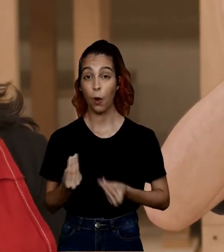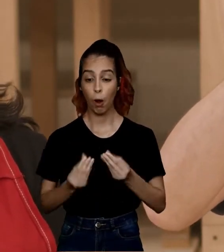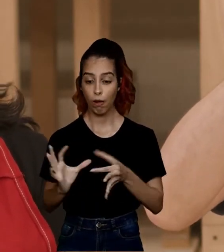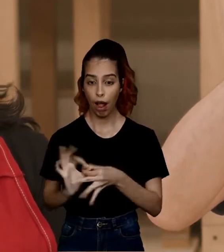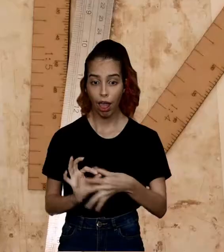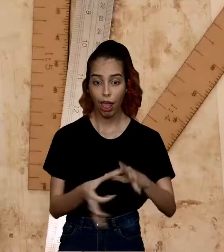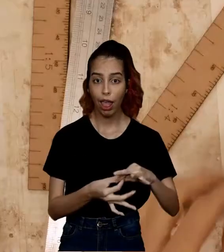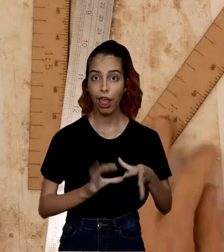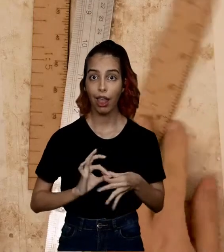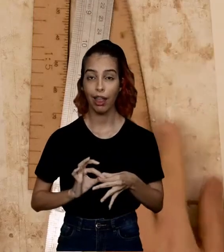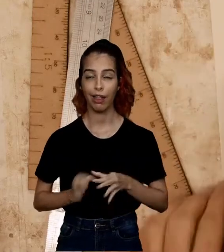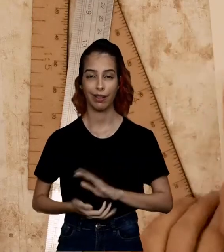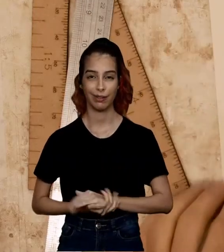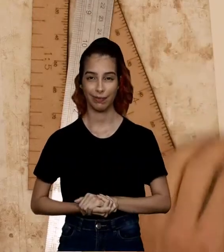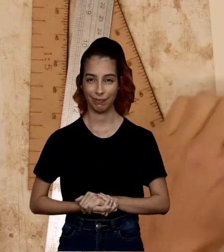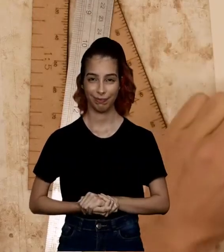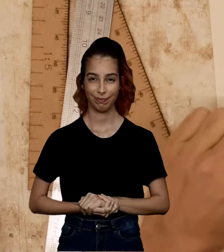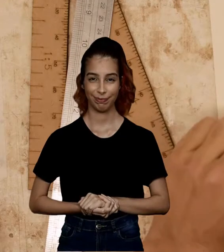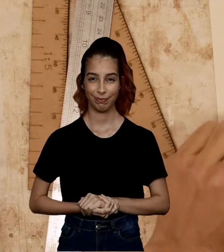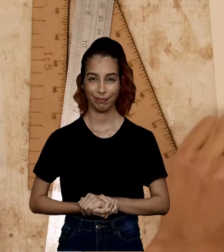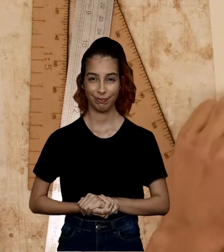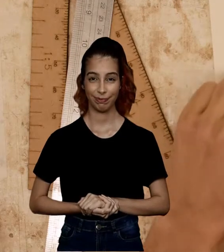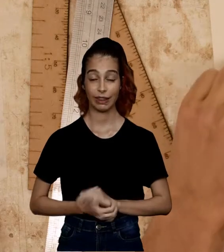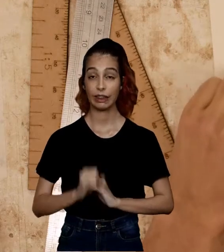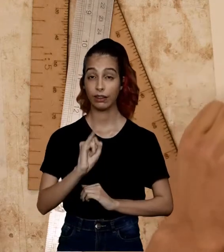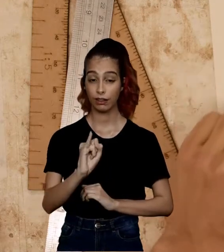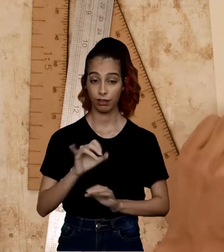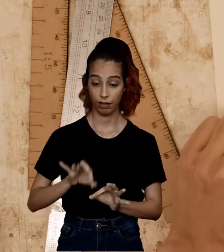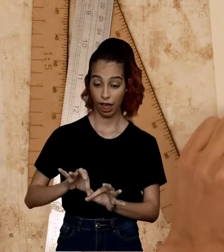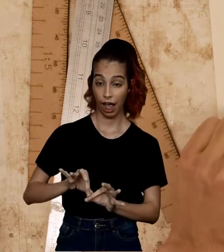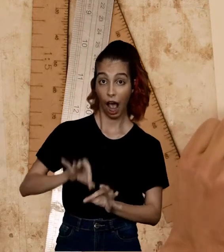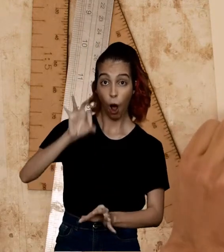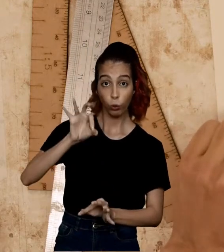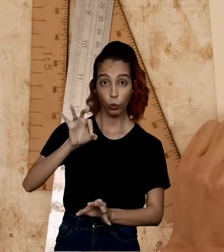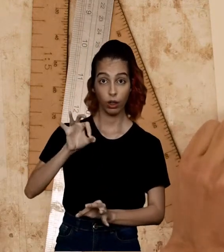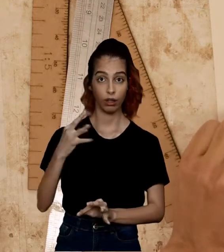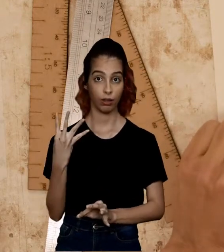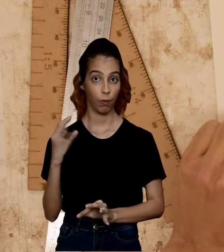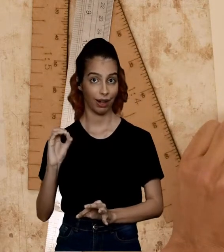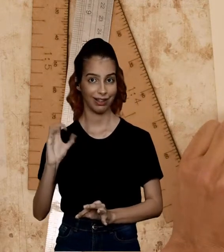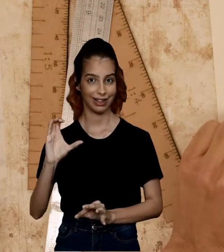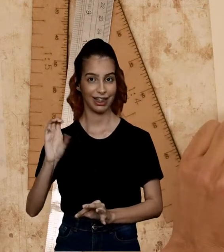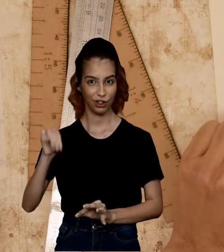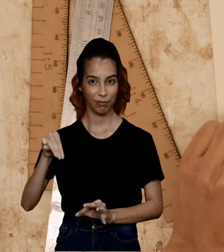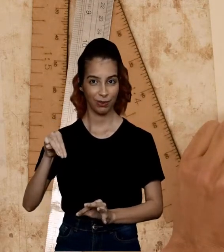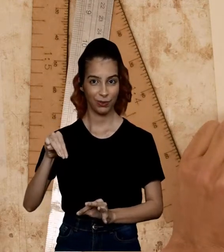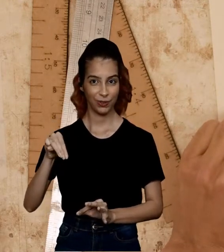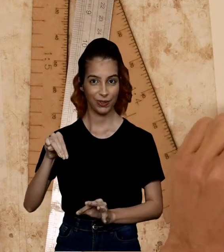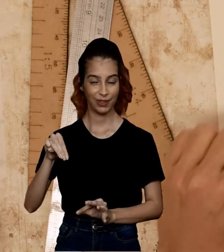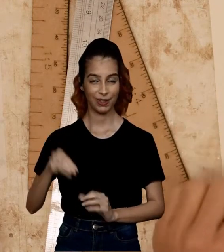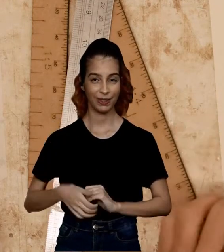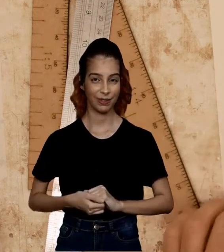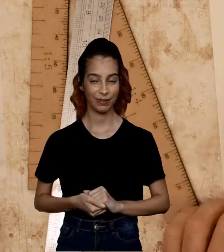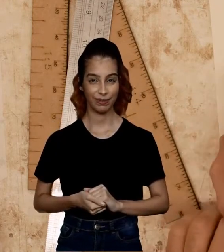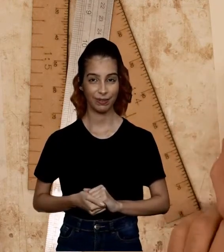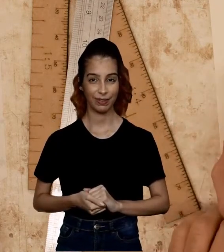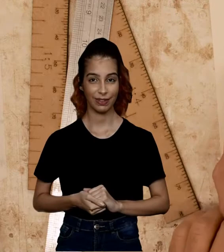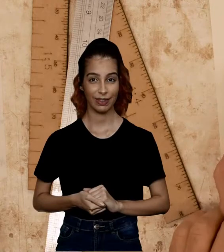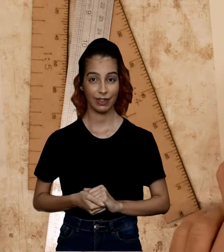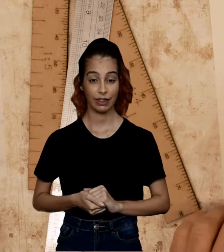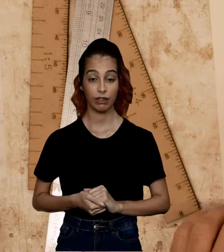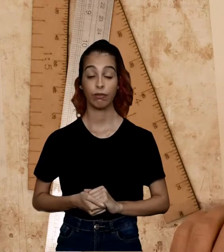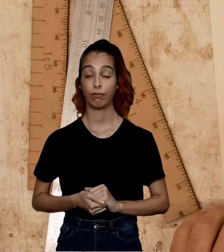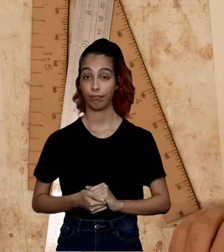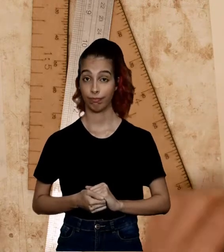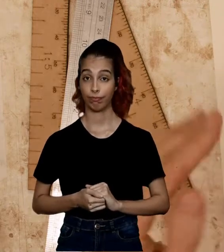assim. Se eu definir que a altura é 40 centímetros,